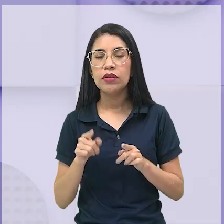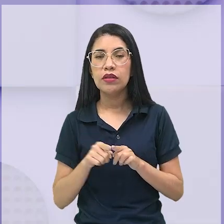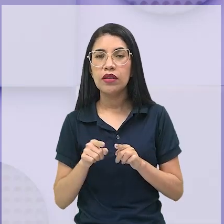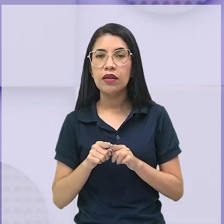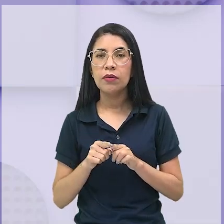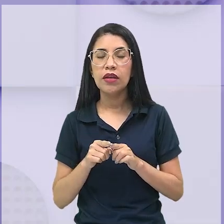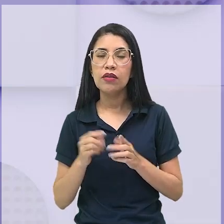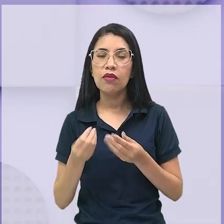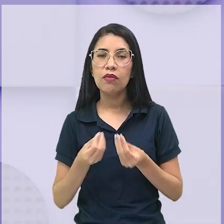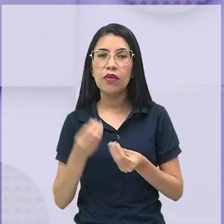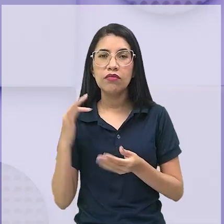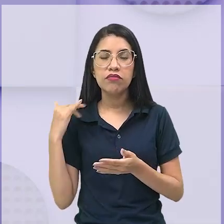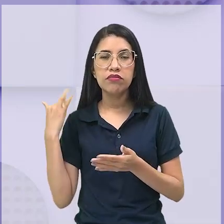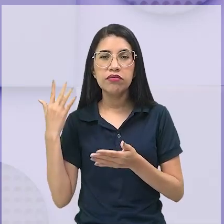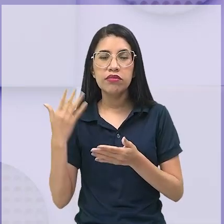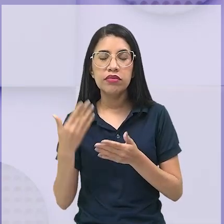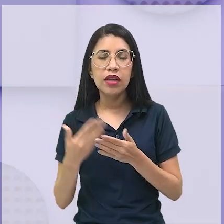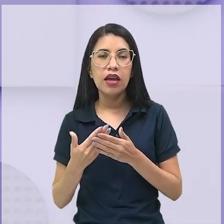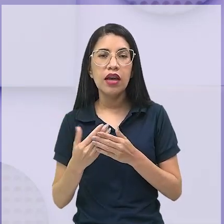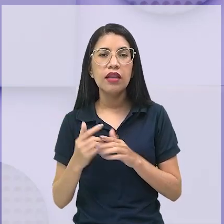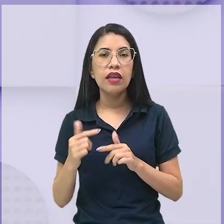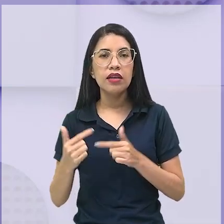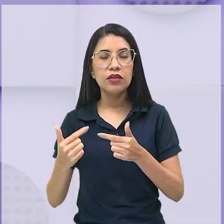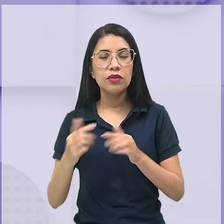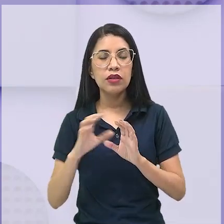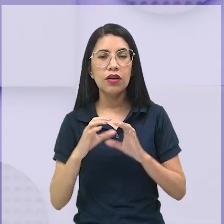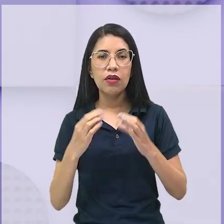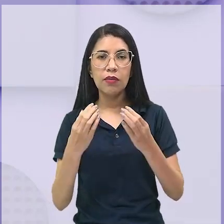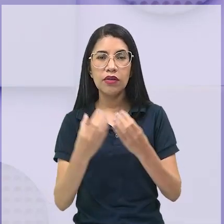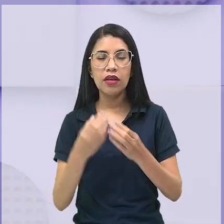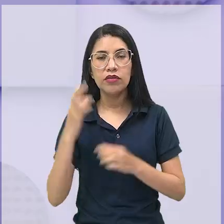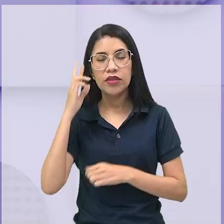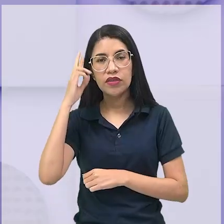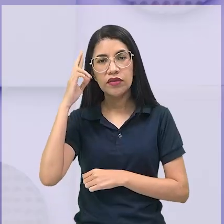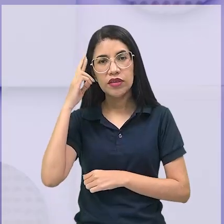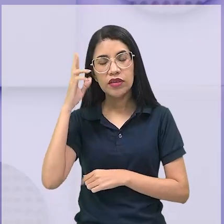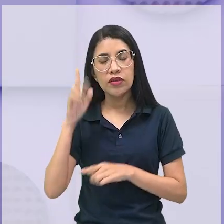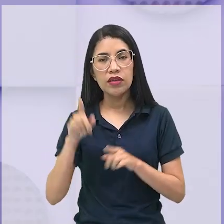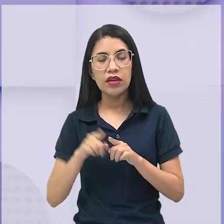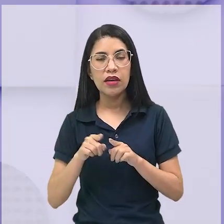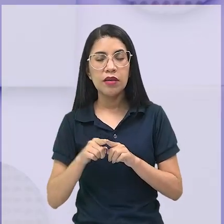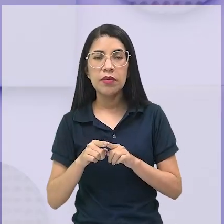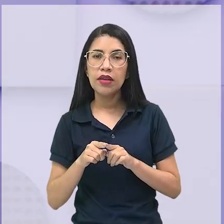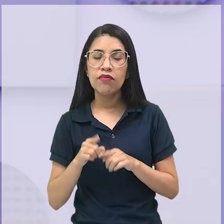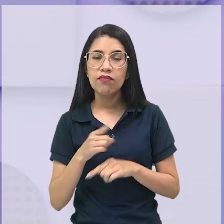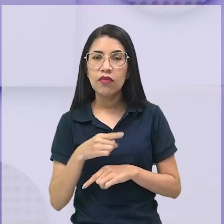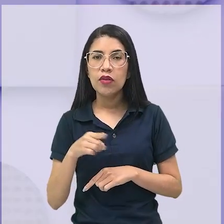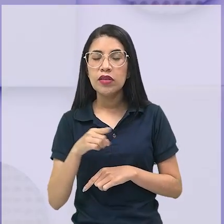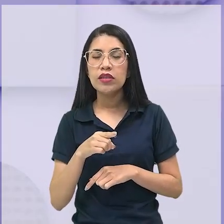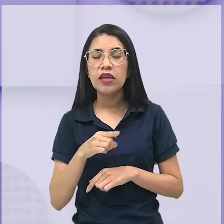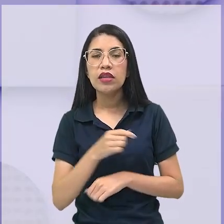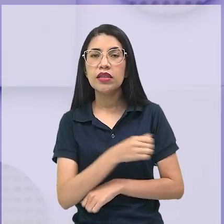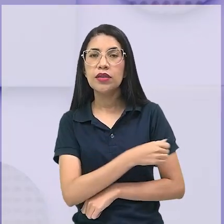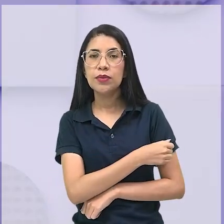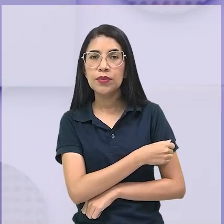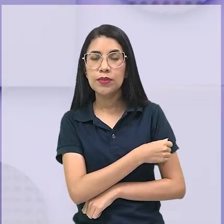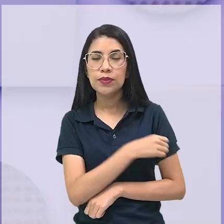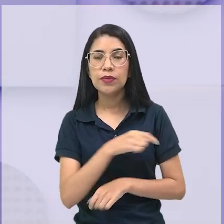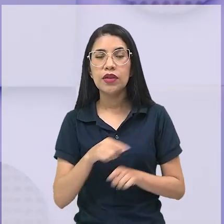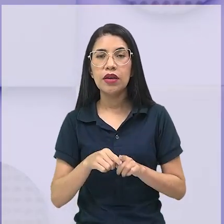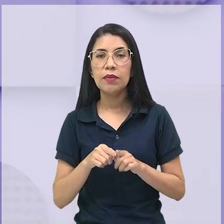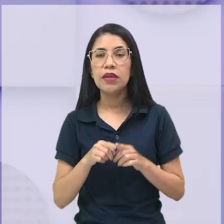itinerário comunitário, um itinerário de reflexão, um itinerário que você, meu caro estudante,